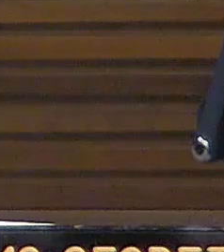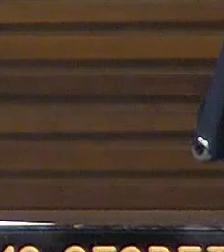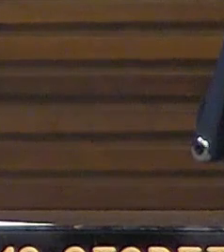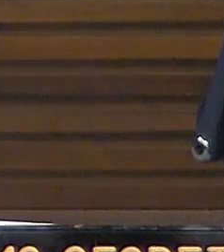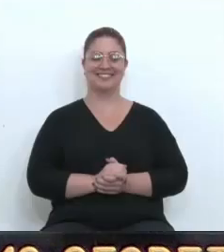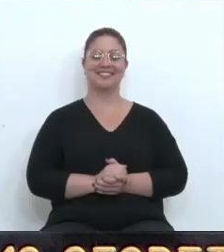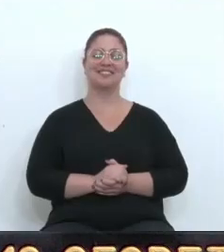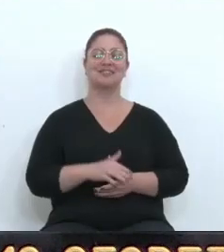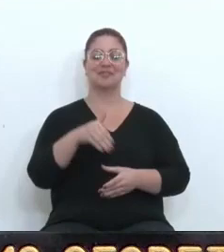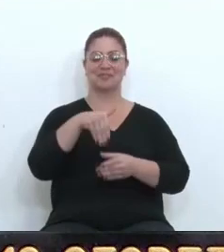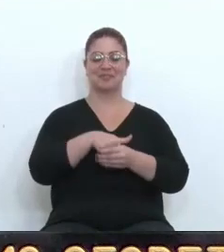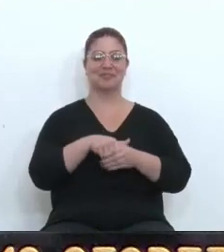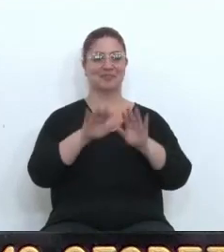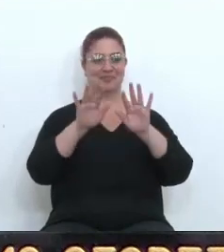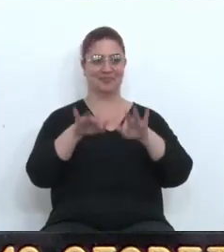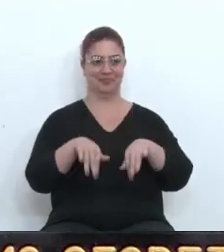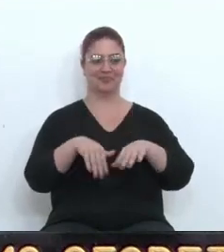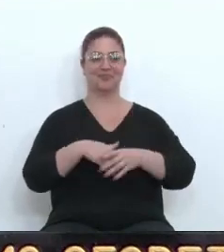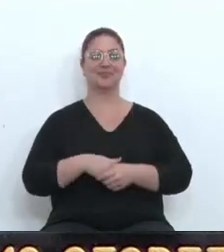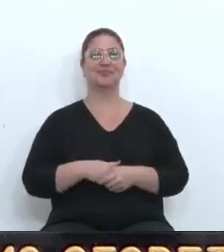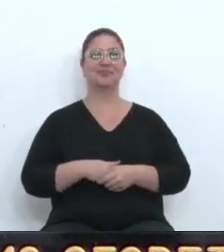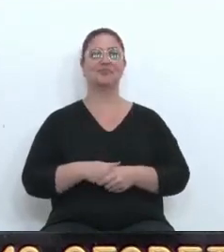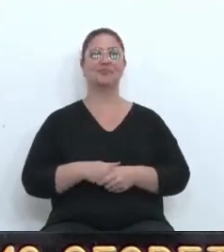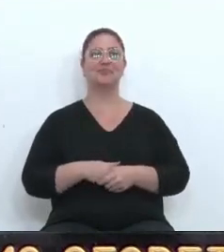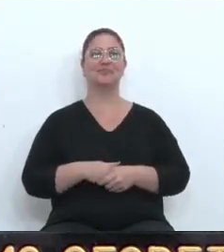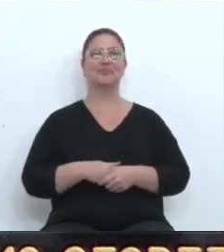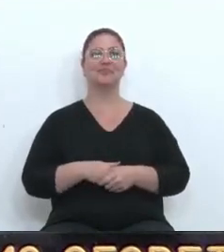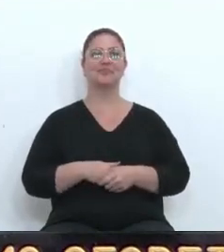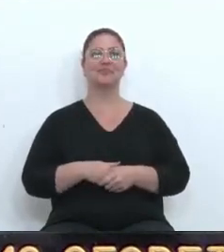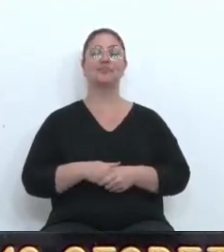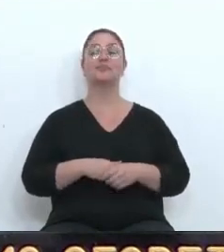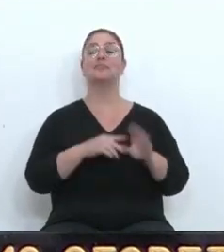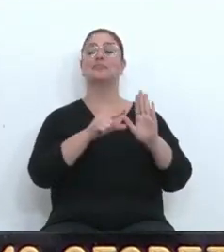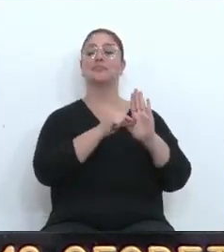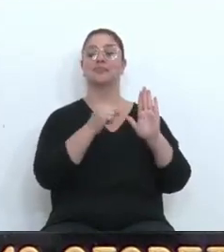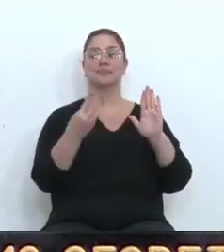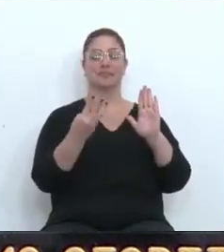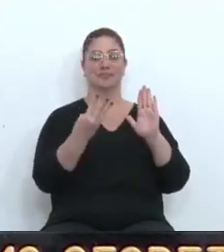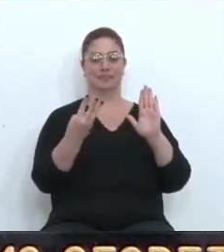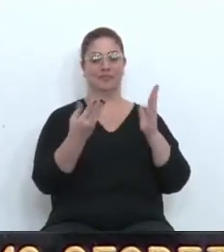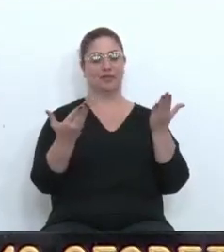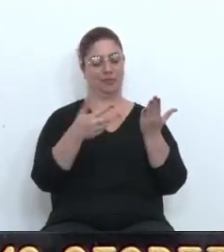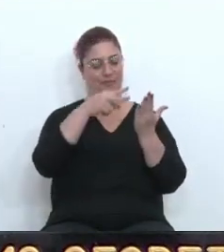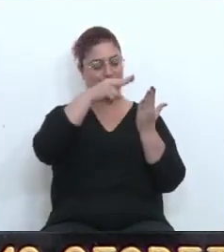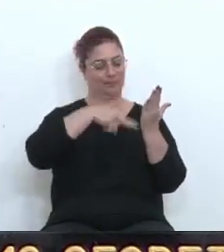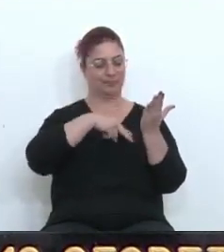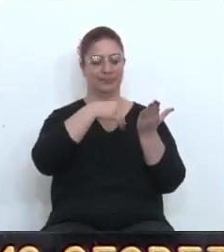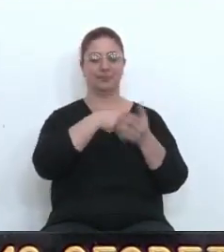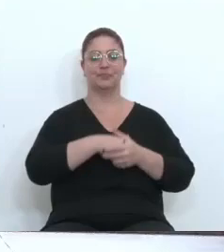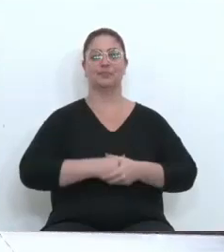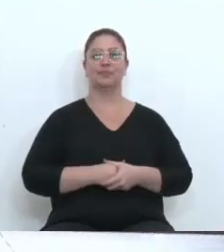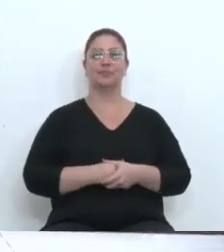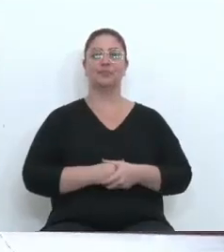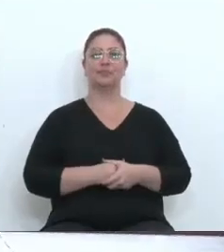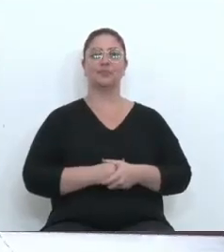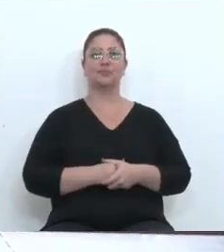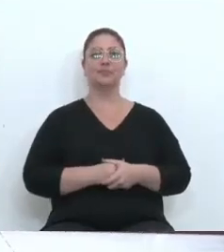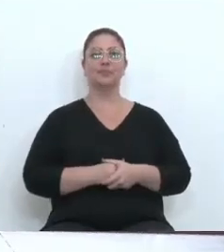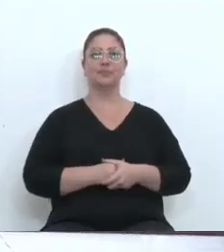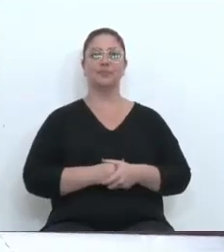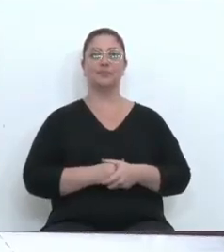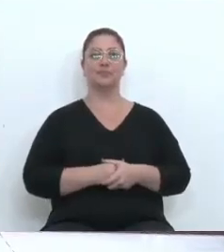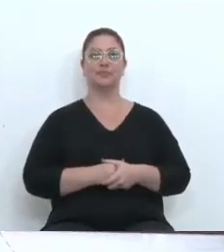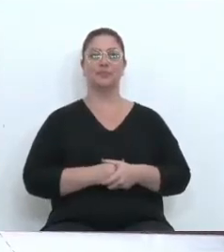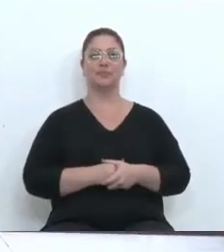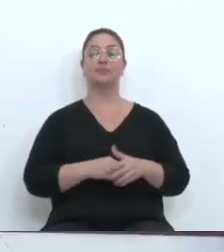encerrada a votação considerada as comissões e tem terceira sua secretário para leitura e